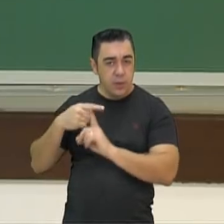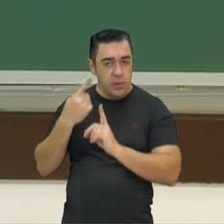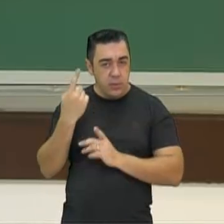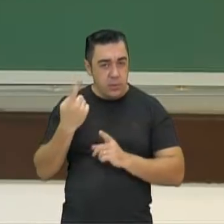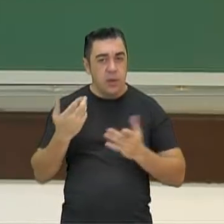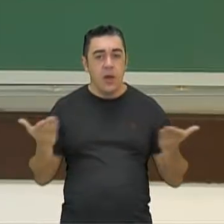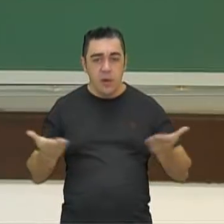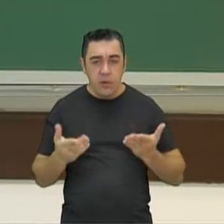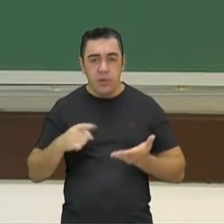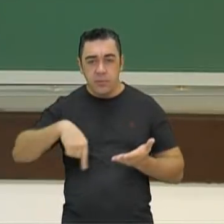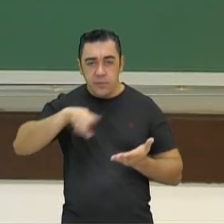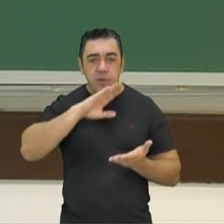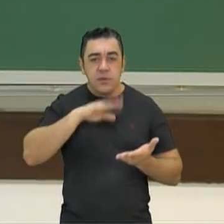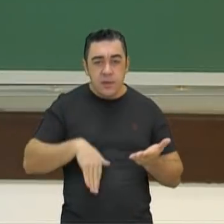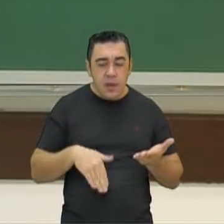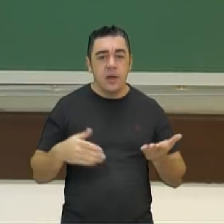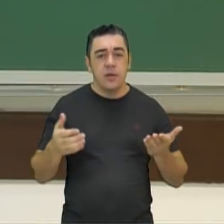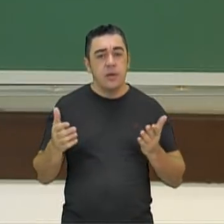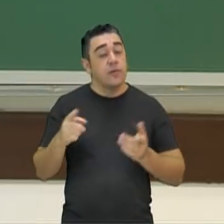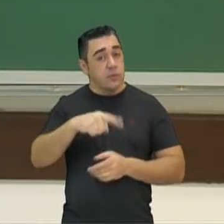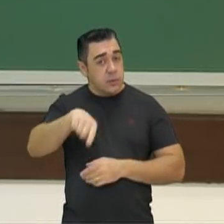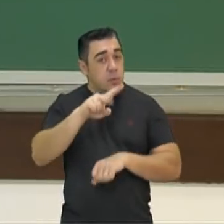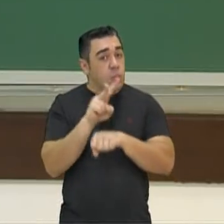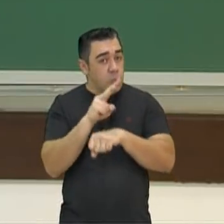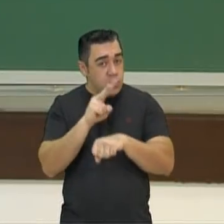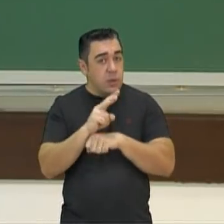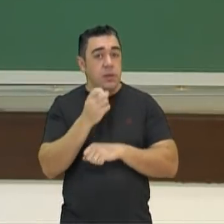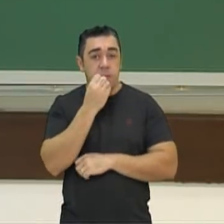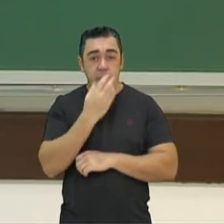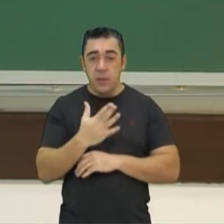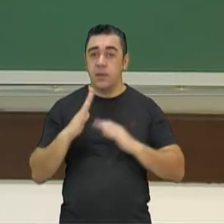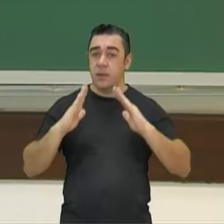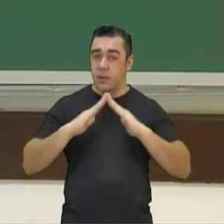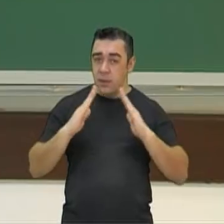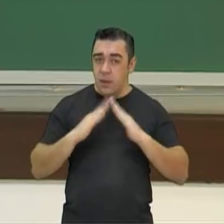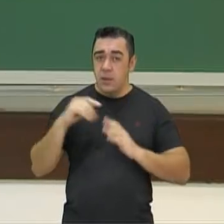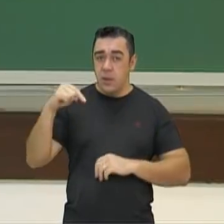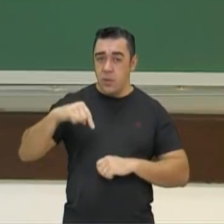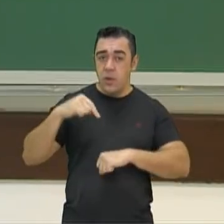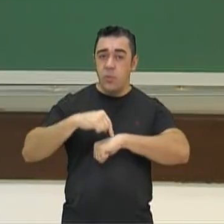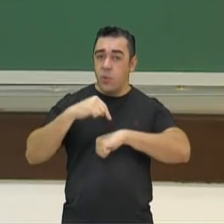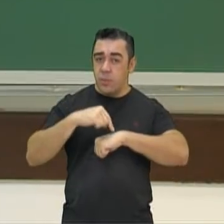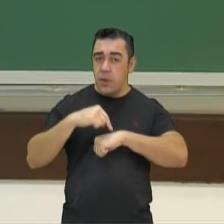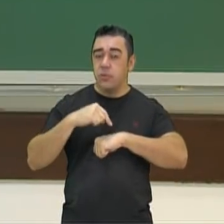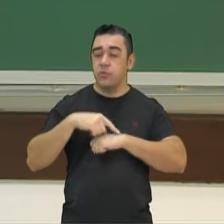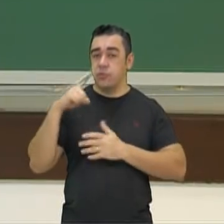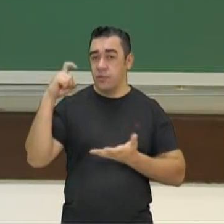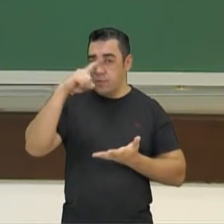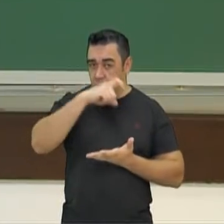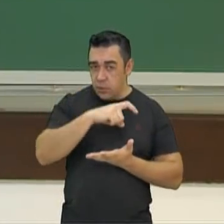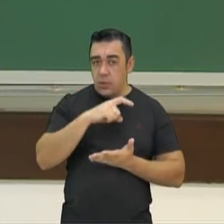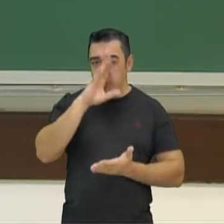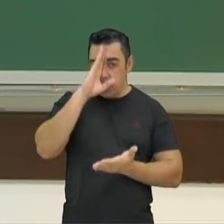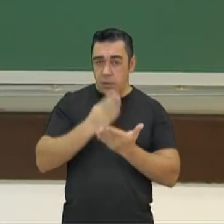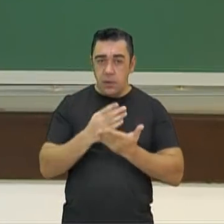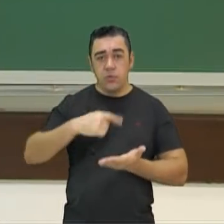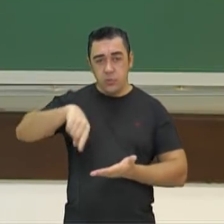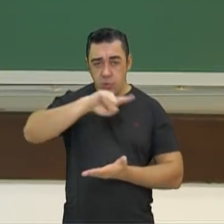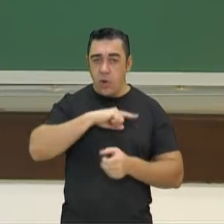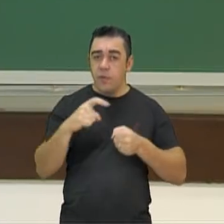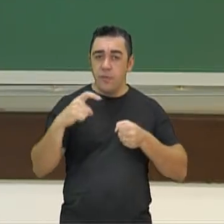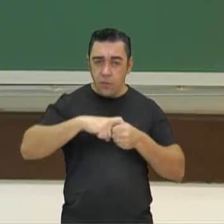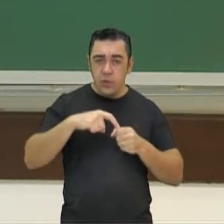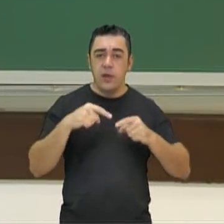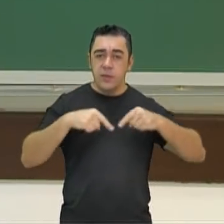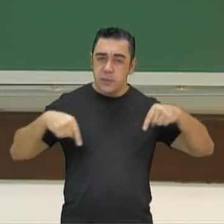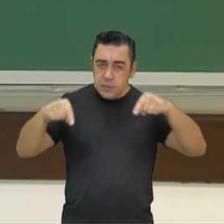vocês estejam se cuidando, espero que vocês estejam bem em casa, né, nesse momento crítico que estamos passando. Mas eu creio que logo estaremos de volta na nossa